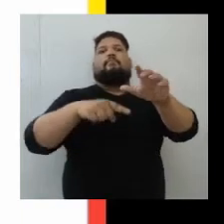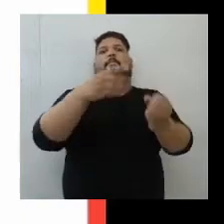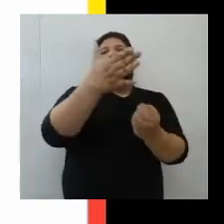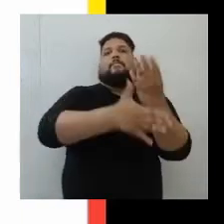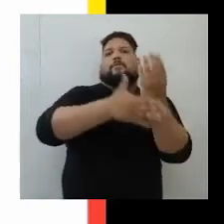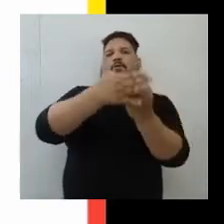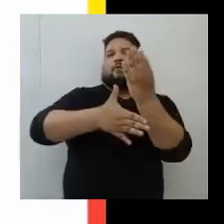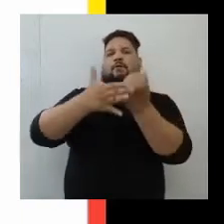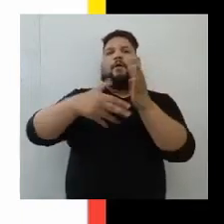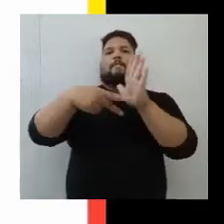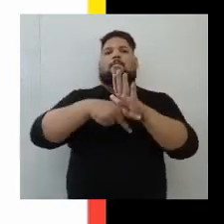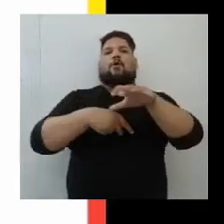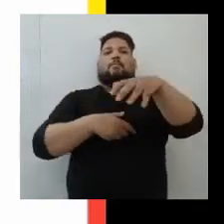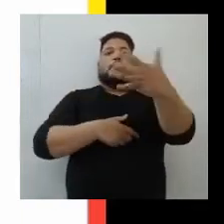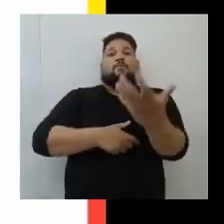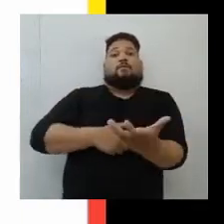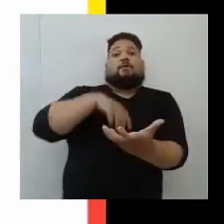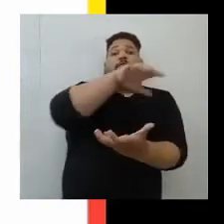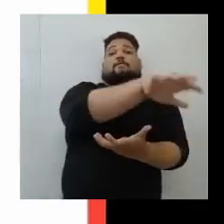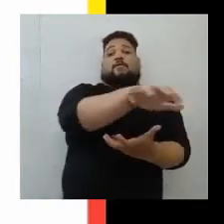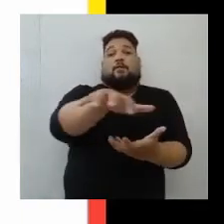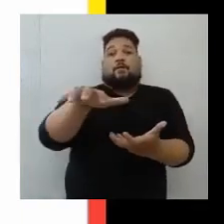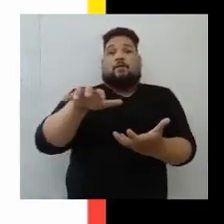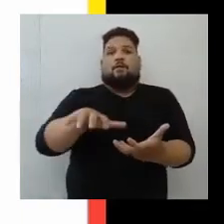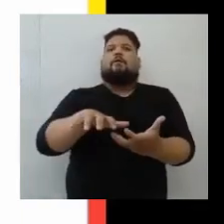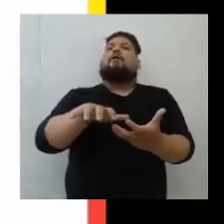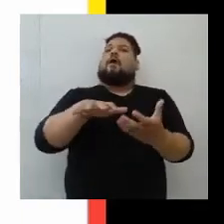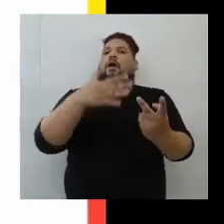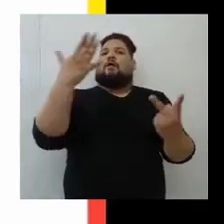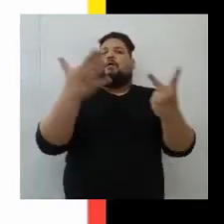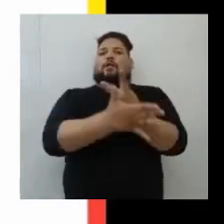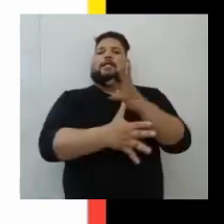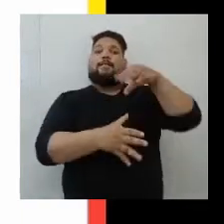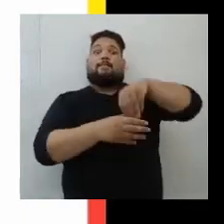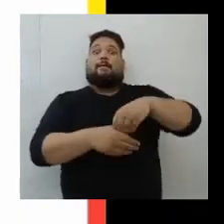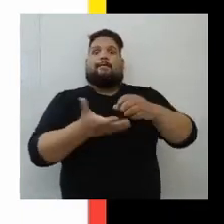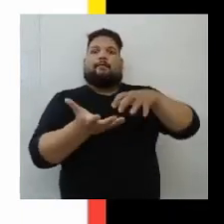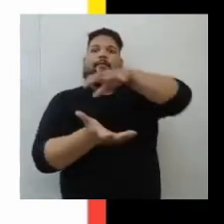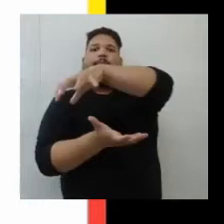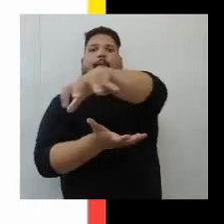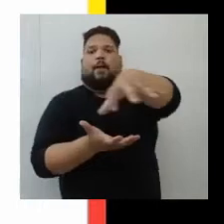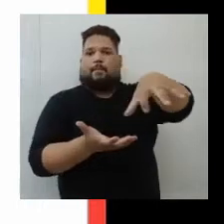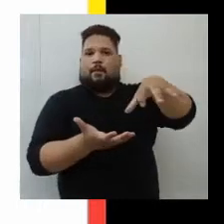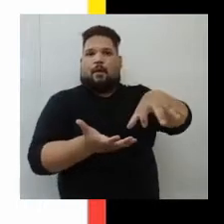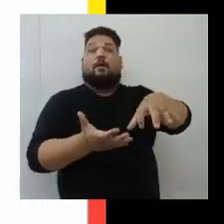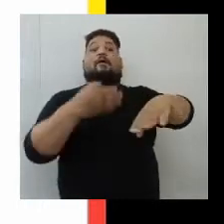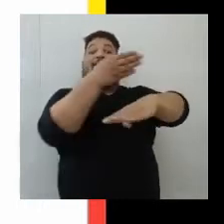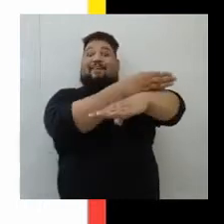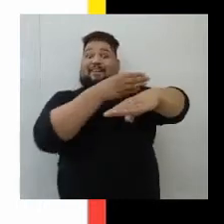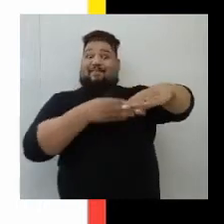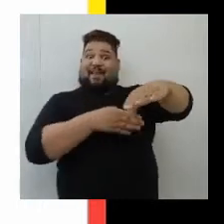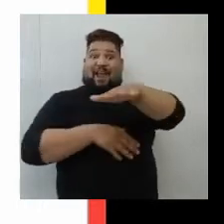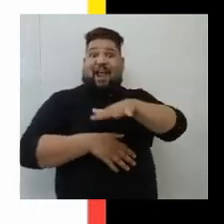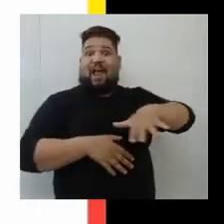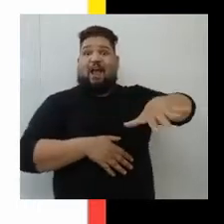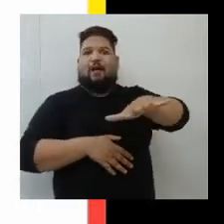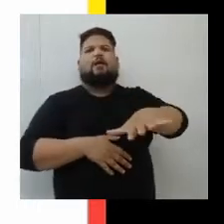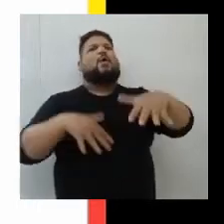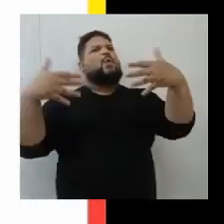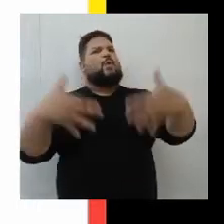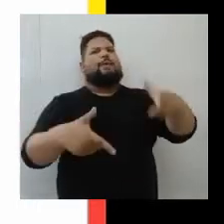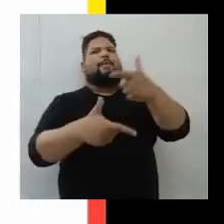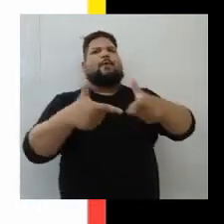essa crise é causada dentro do sistema de produção feudal, que na Baixa Idade Média estará com os dias